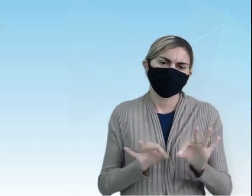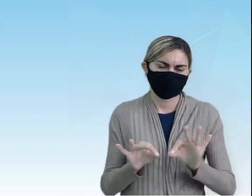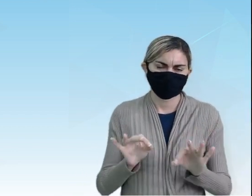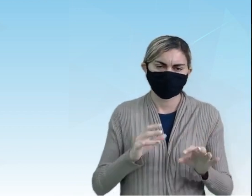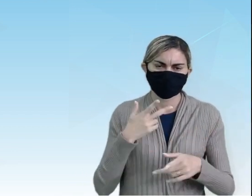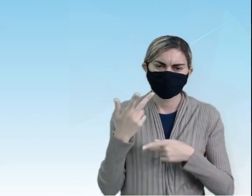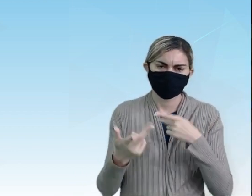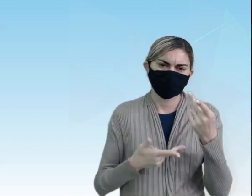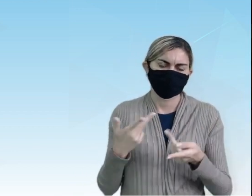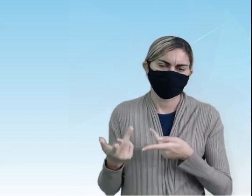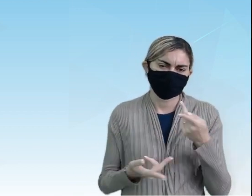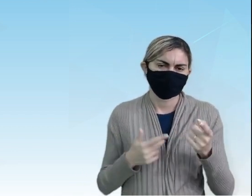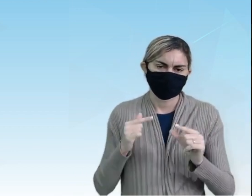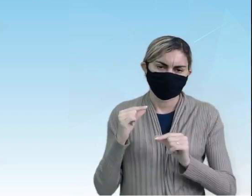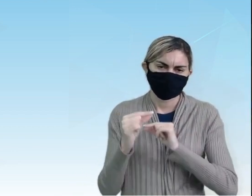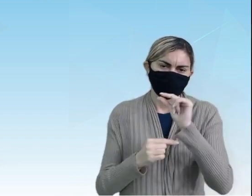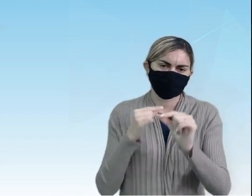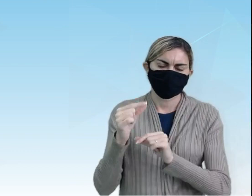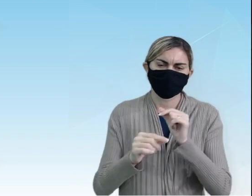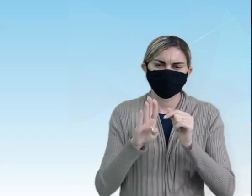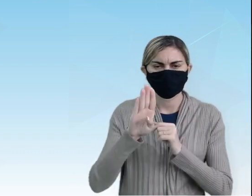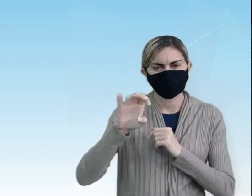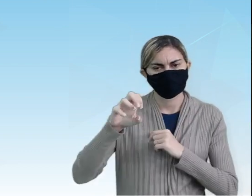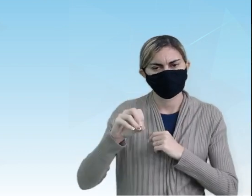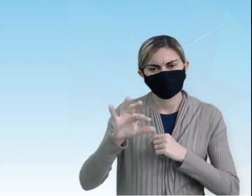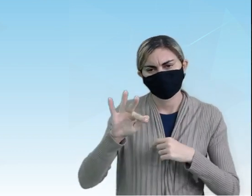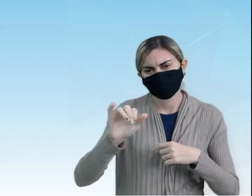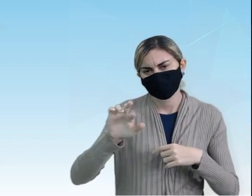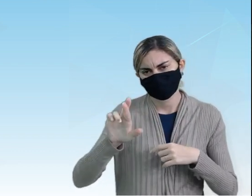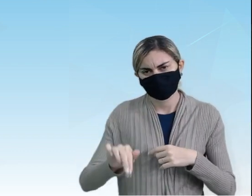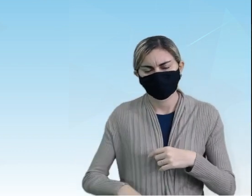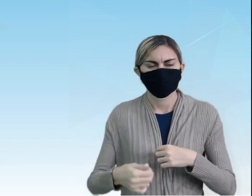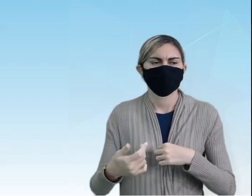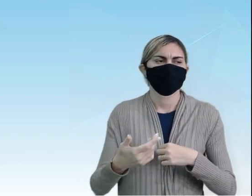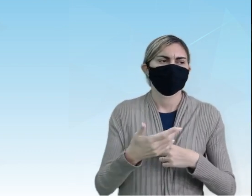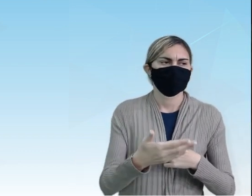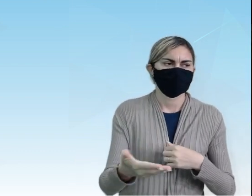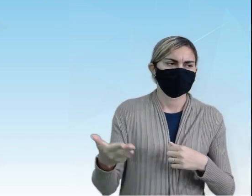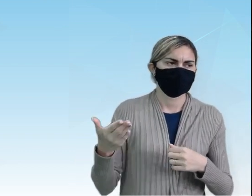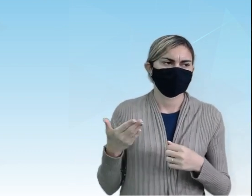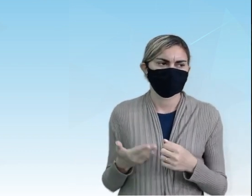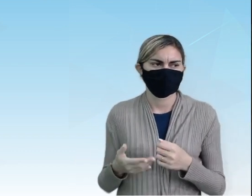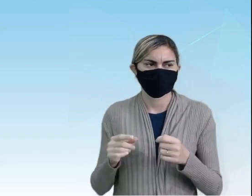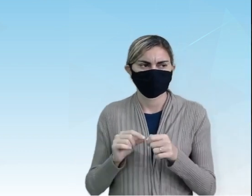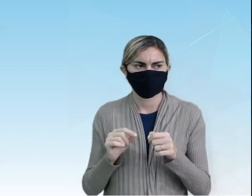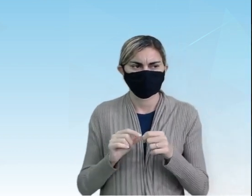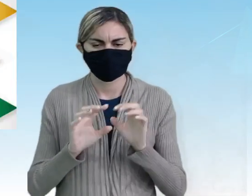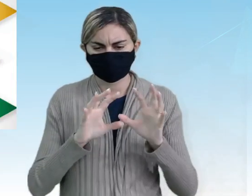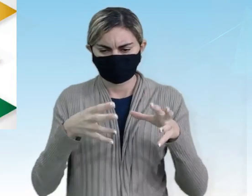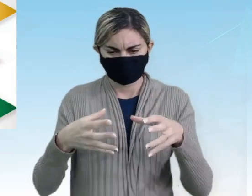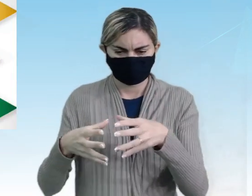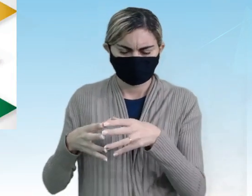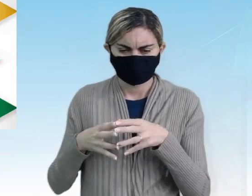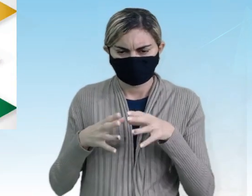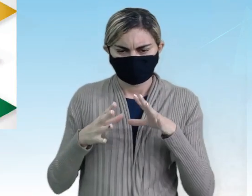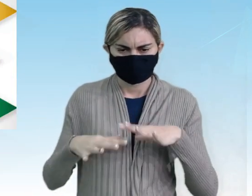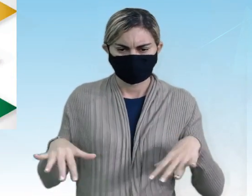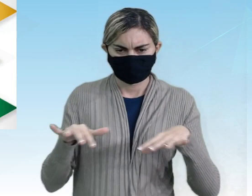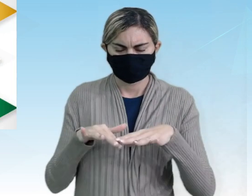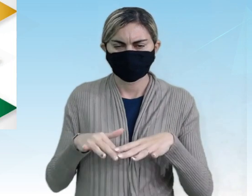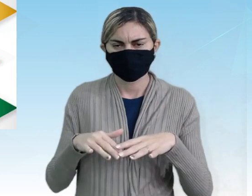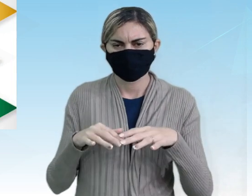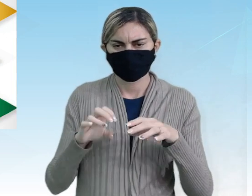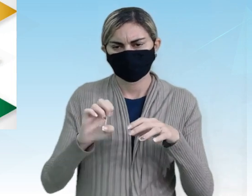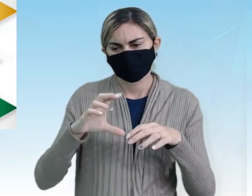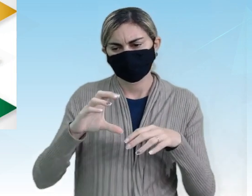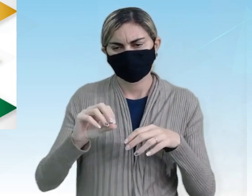falar aí um pouco sobre a biosfera, que ela na realidade vai reunir todos os